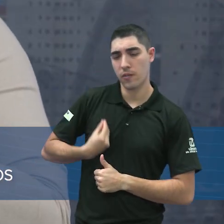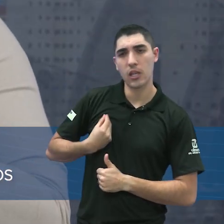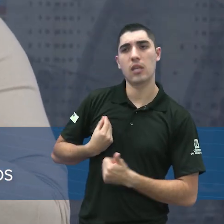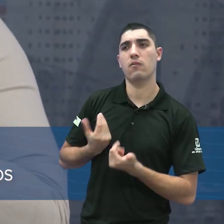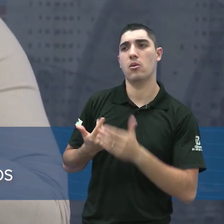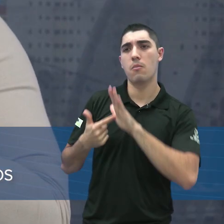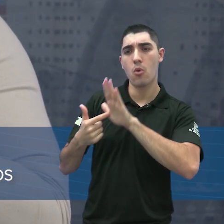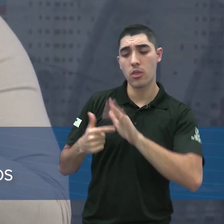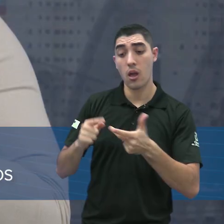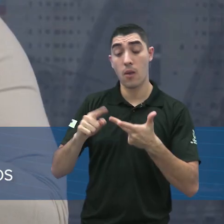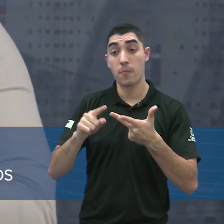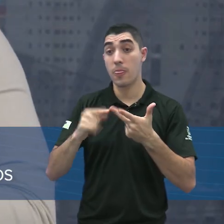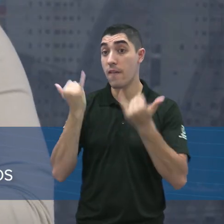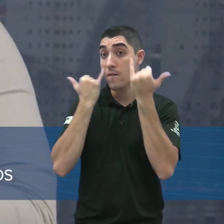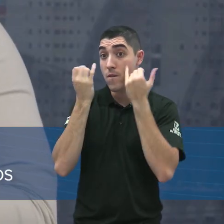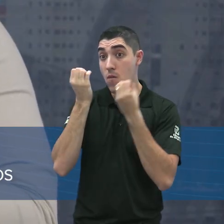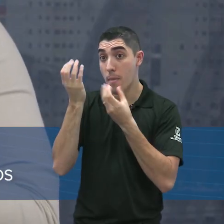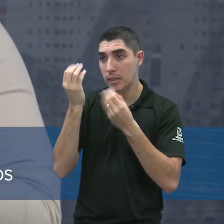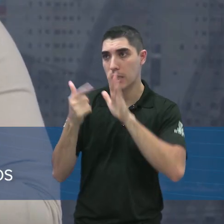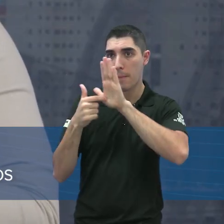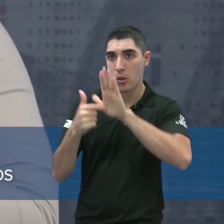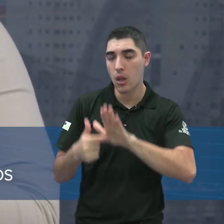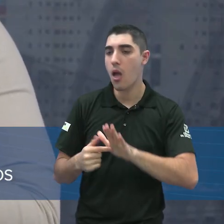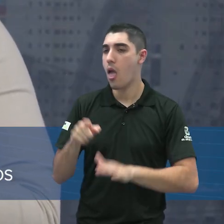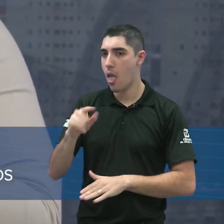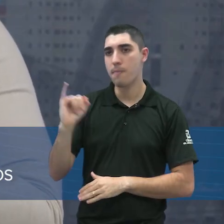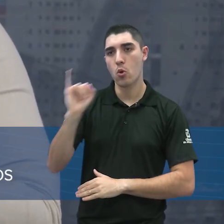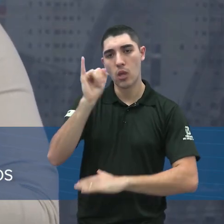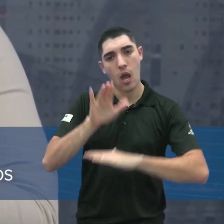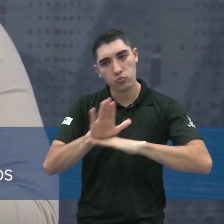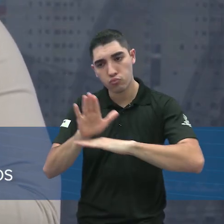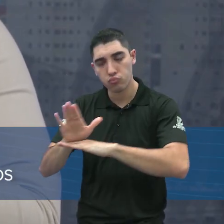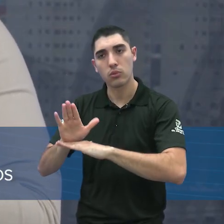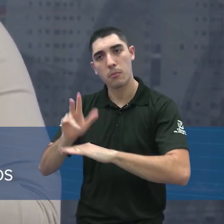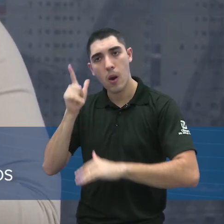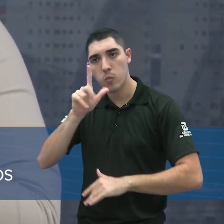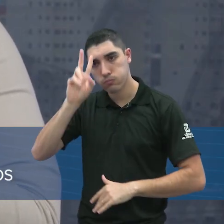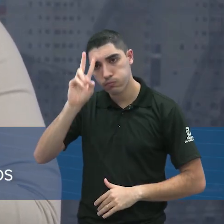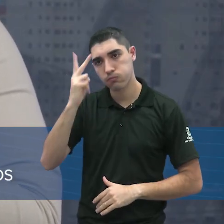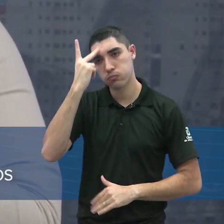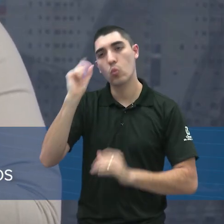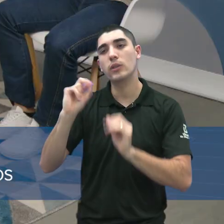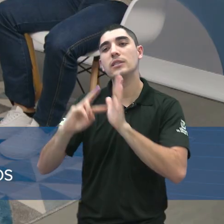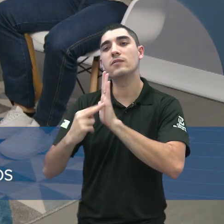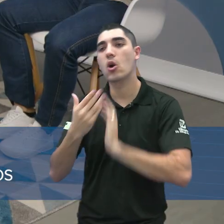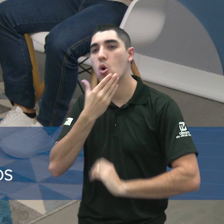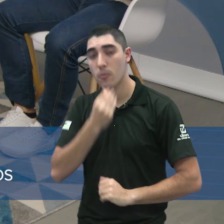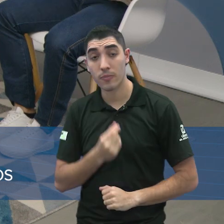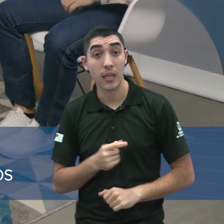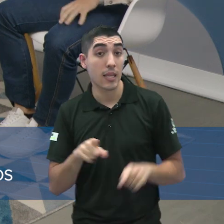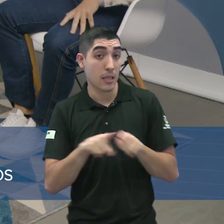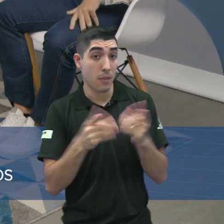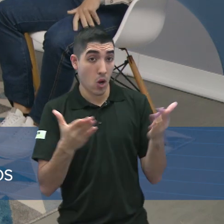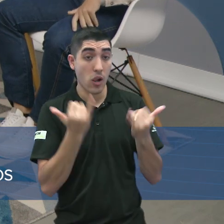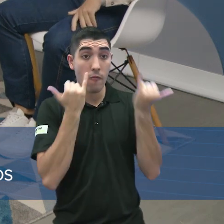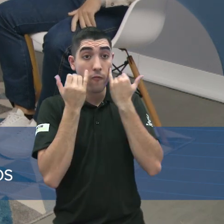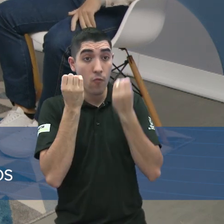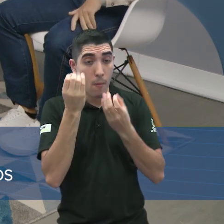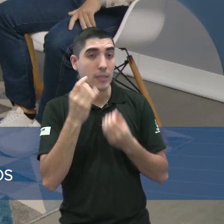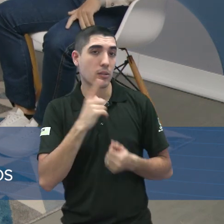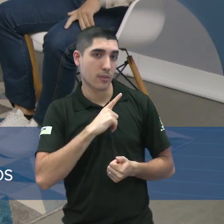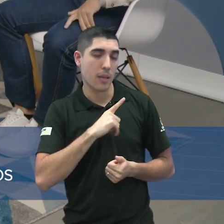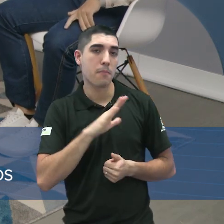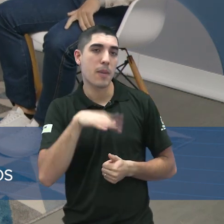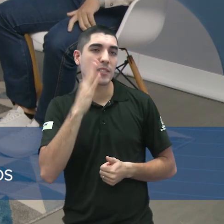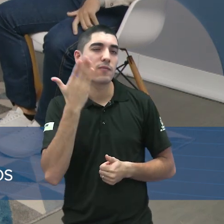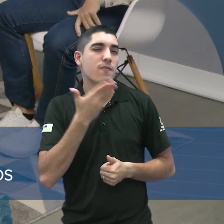tem sido uma grande virada de chave, né, na redefinição desse conceito. E a informação também está mais dinâmica, mais acessível,